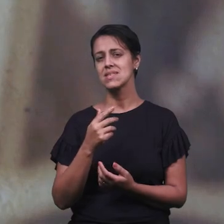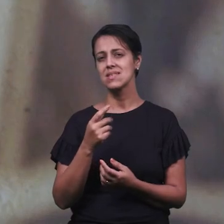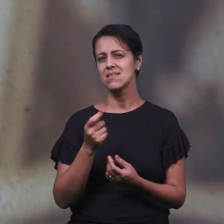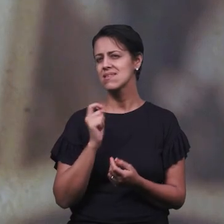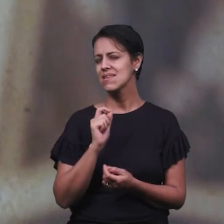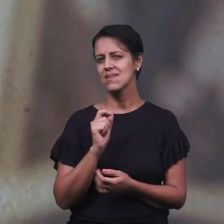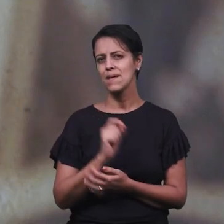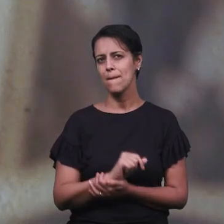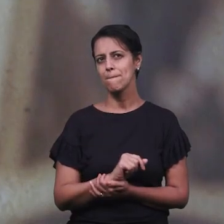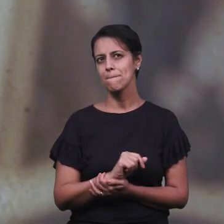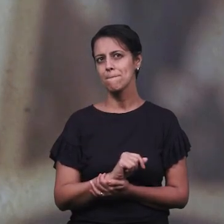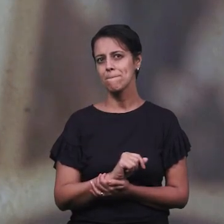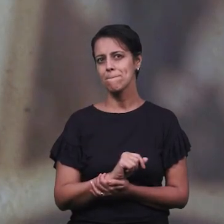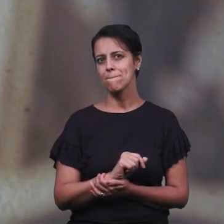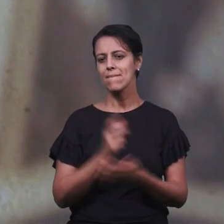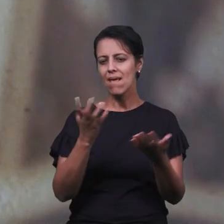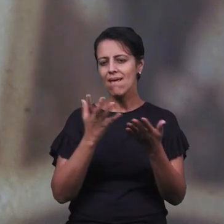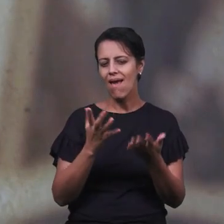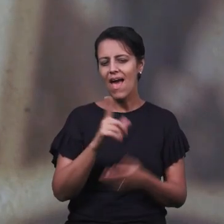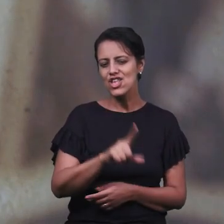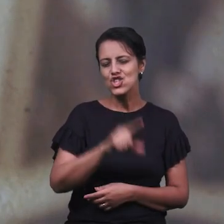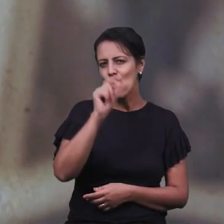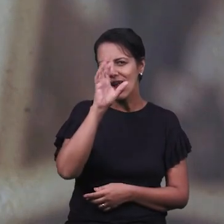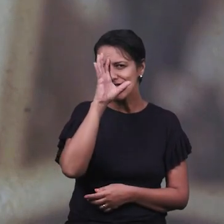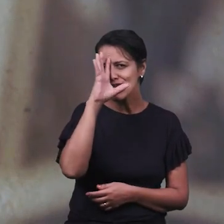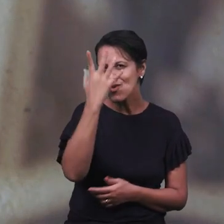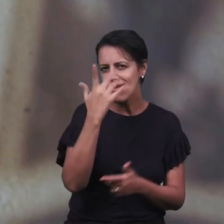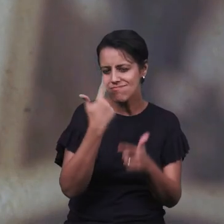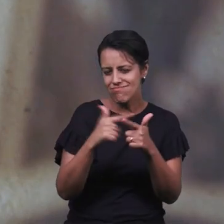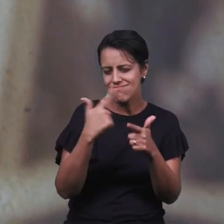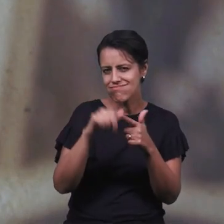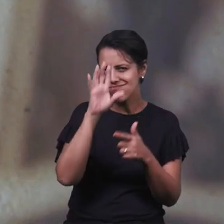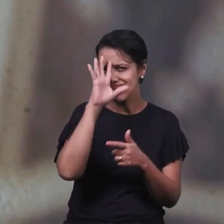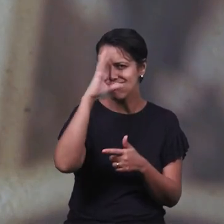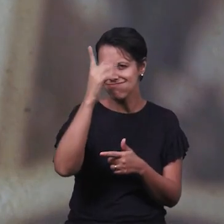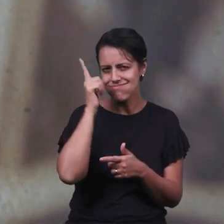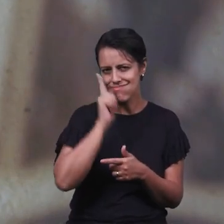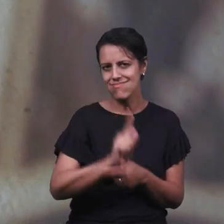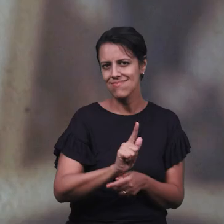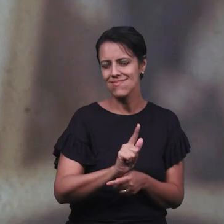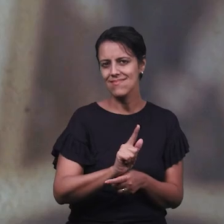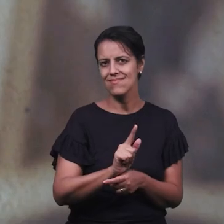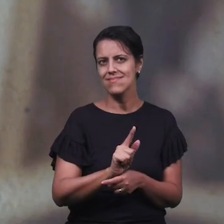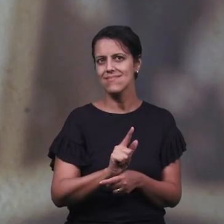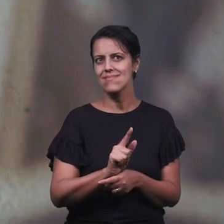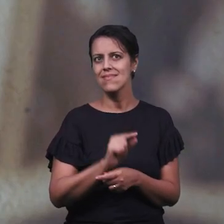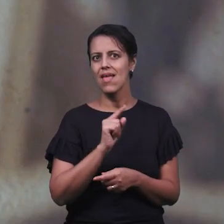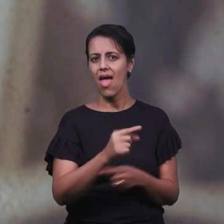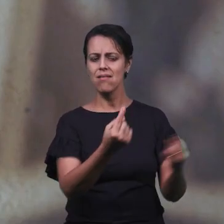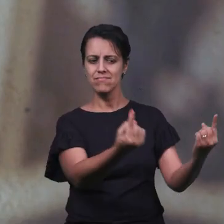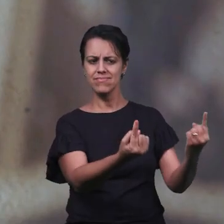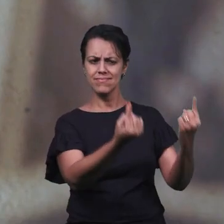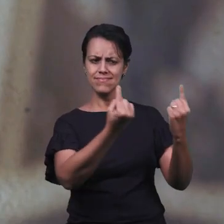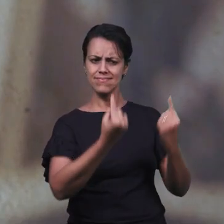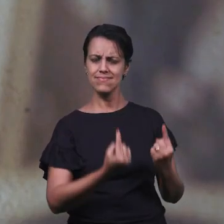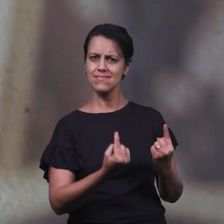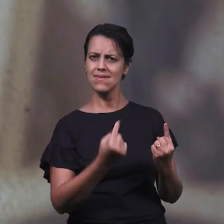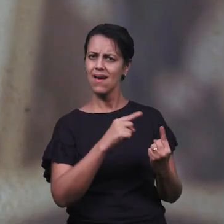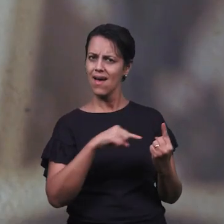né, do método adequado para a resolução de conflito, que elas venham assim imbuídas